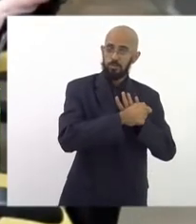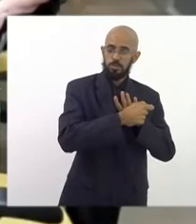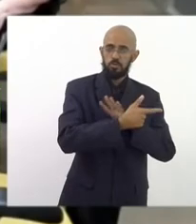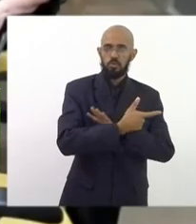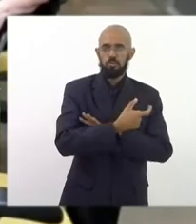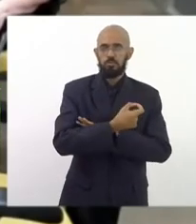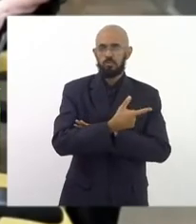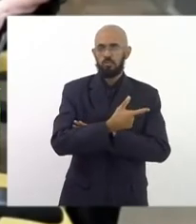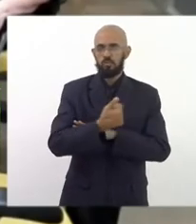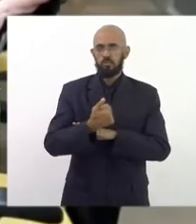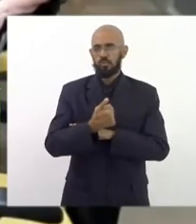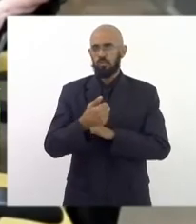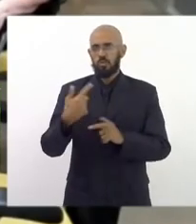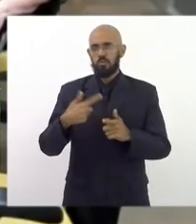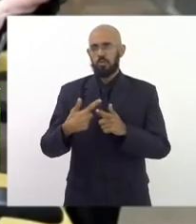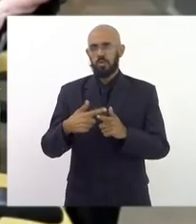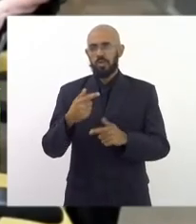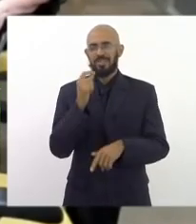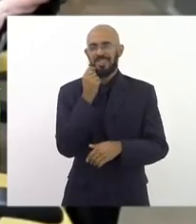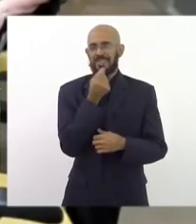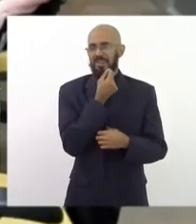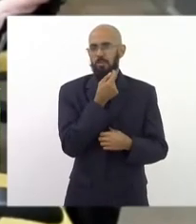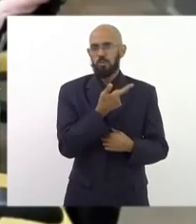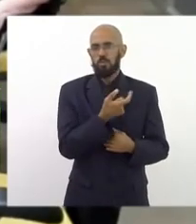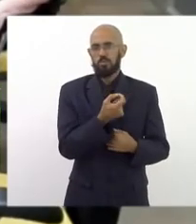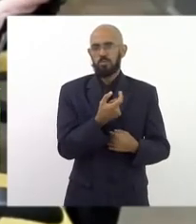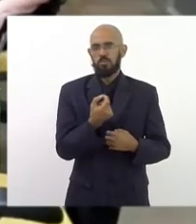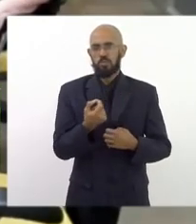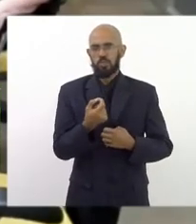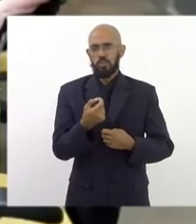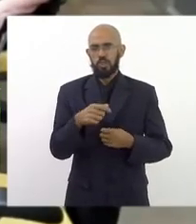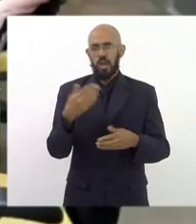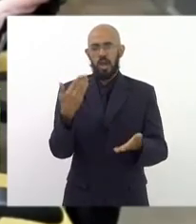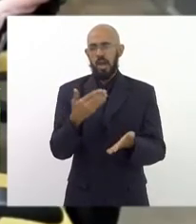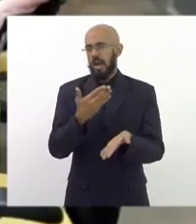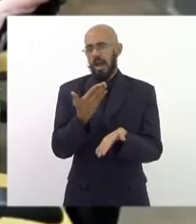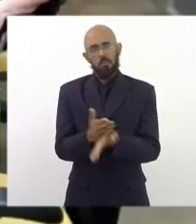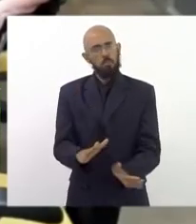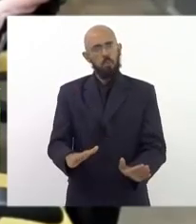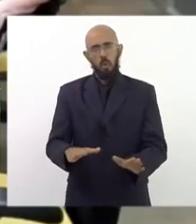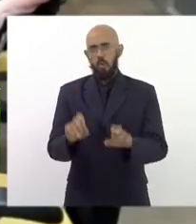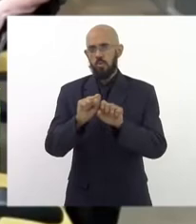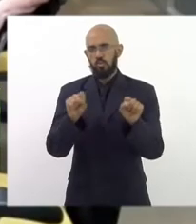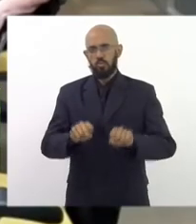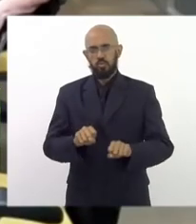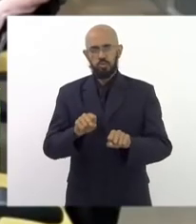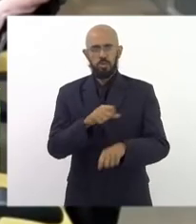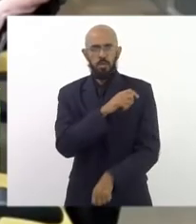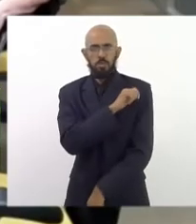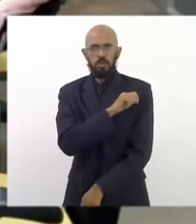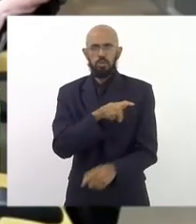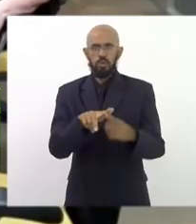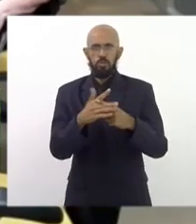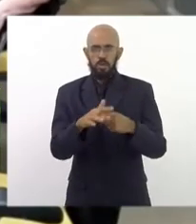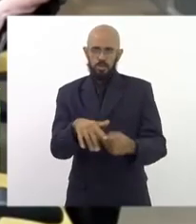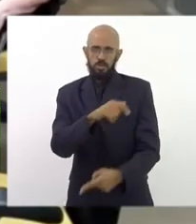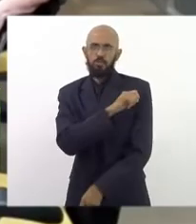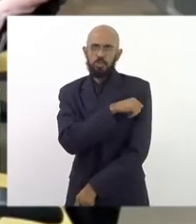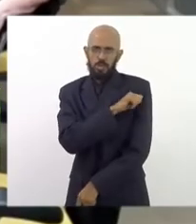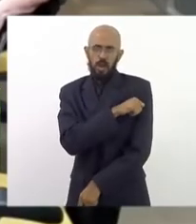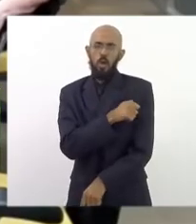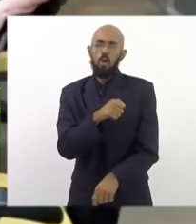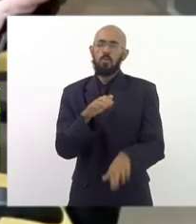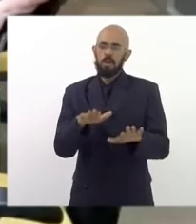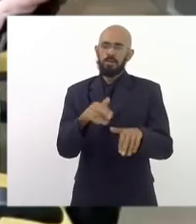as condições, porque em setembro de 20 acabou o regime. Isso. E aí a União entrou cobrando, a gente chegou a pagar alguma coisa no início